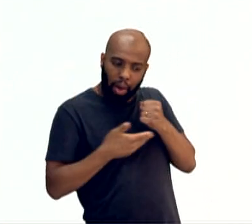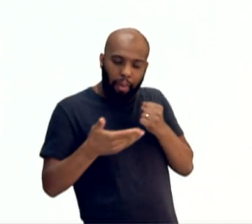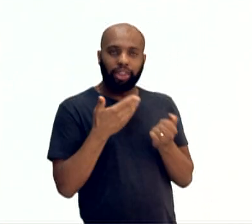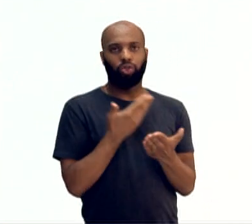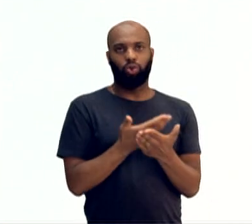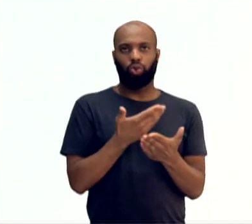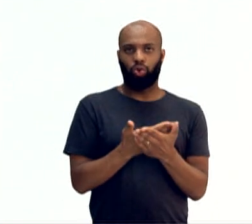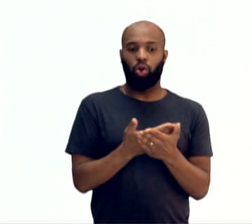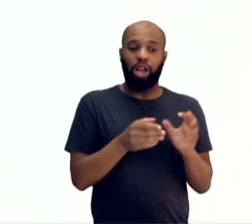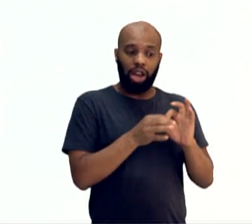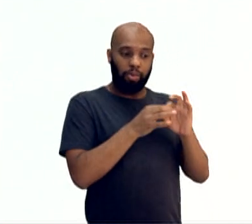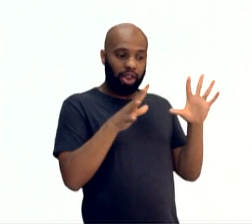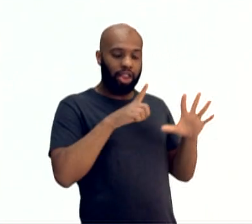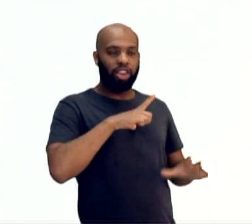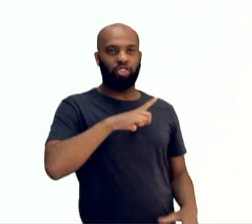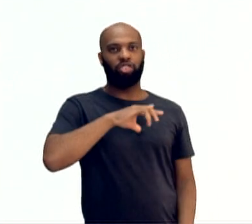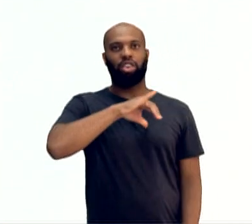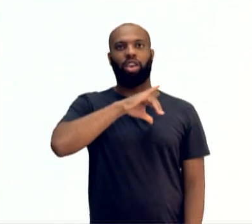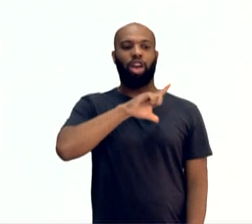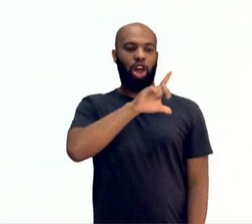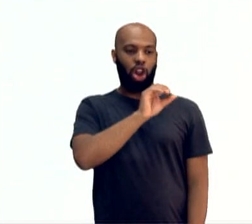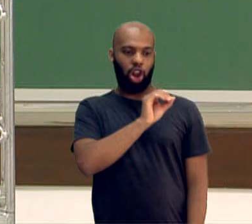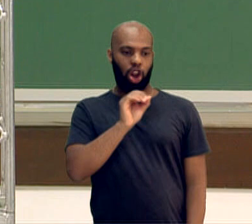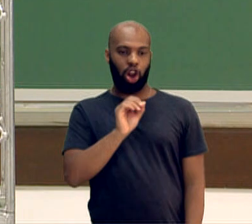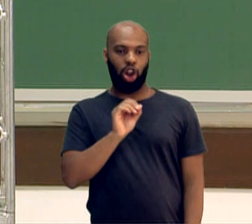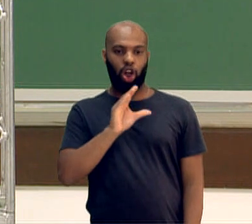Né? O liberalismo, a gente viu o John Locke,